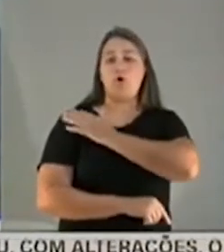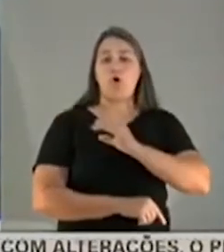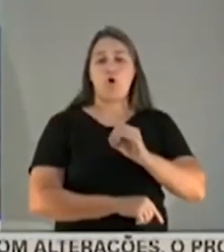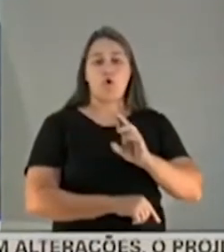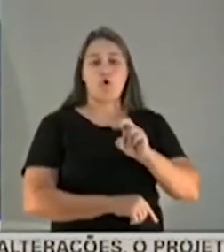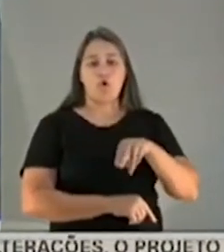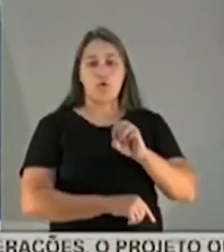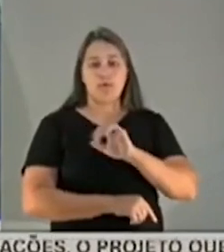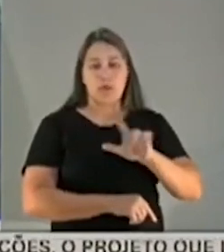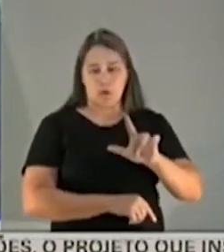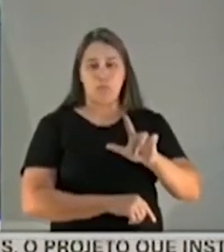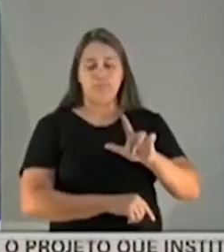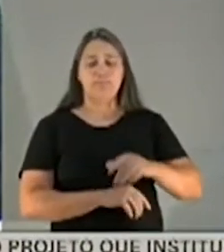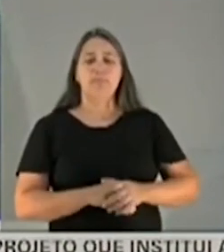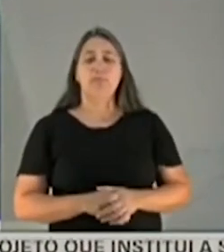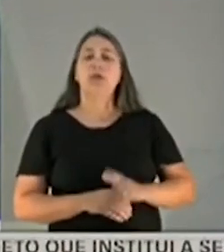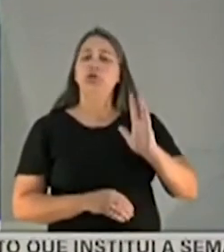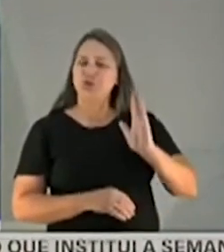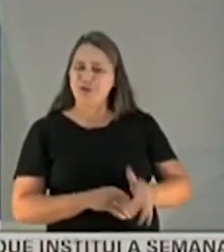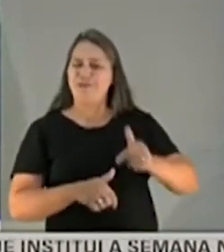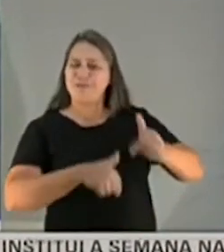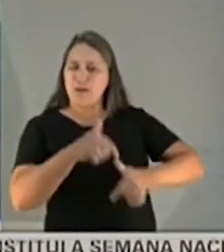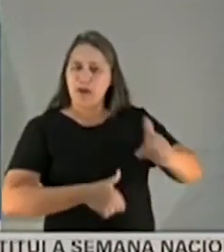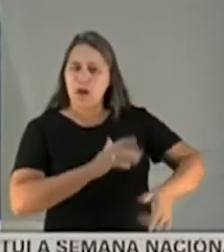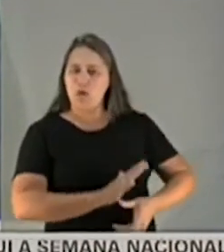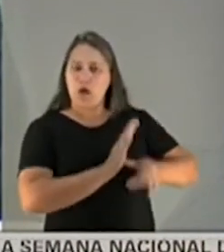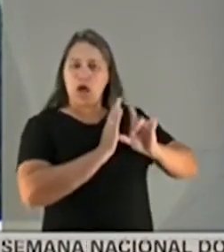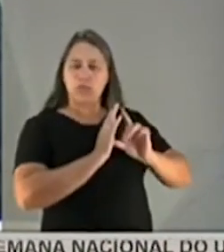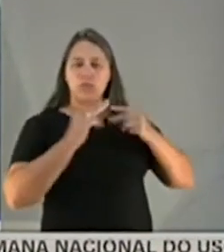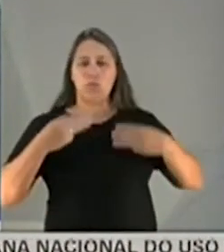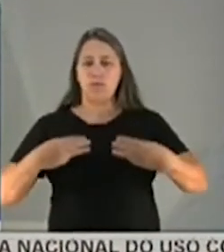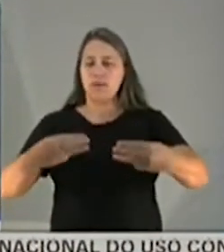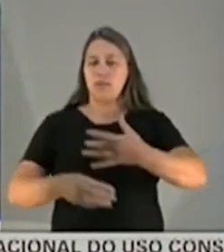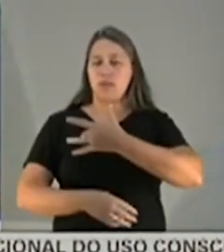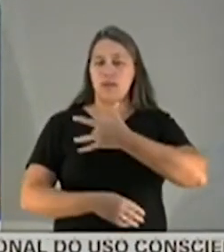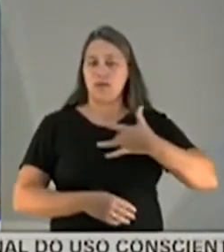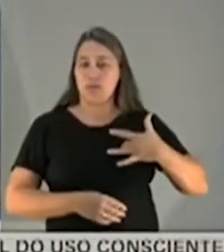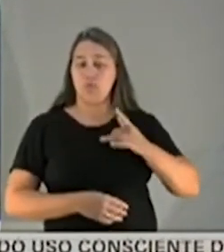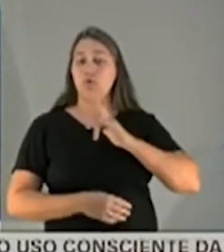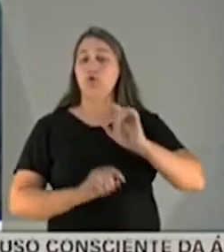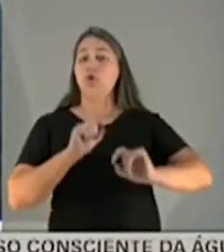que já tinha trabalhado no Ministério da Saúde e que tinha